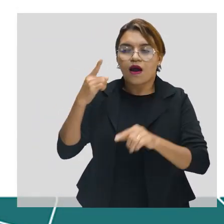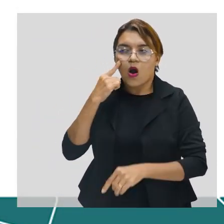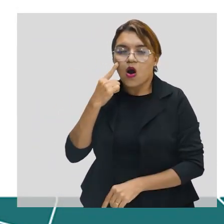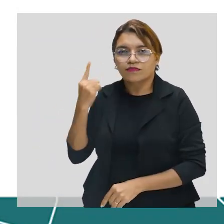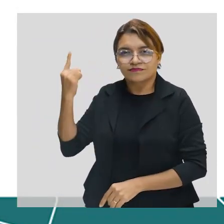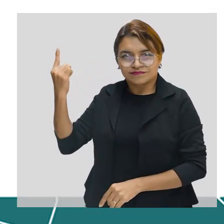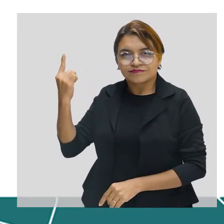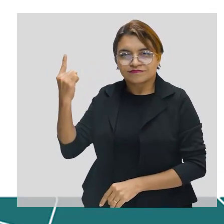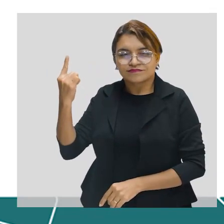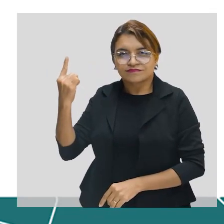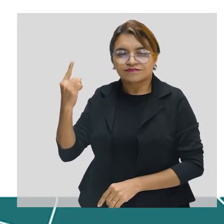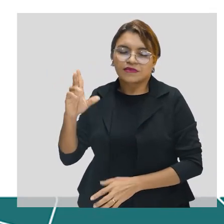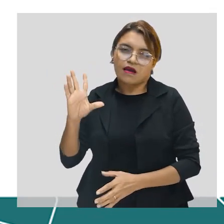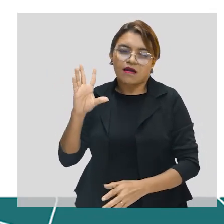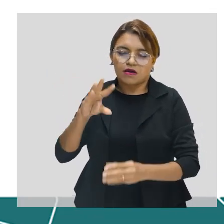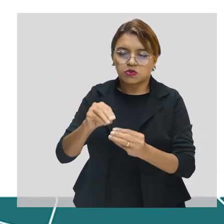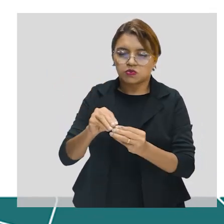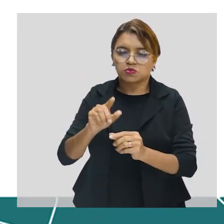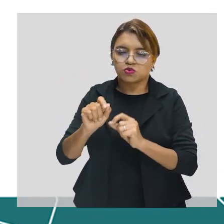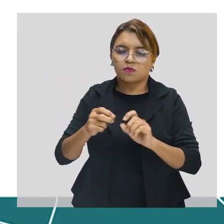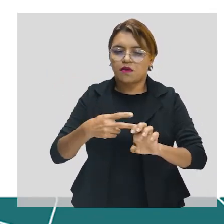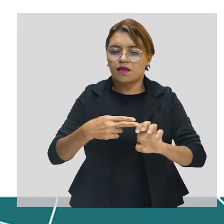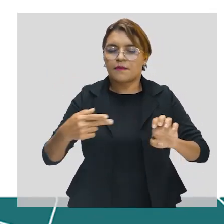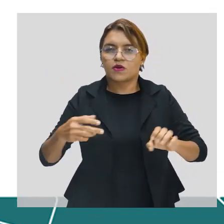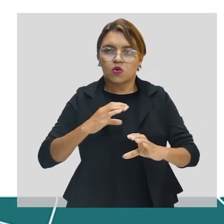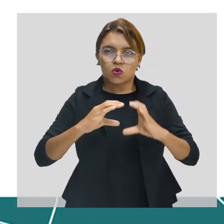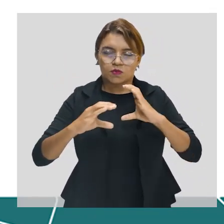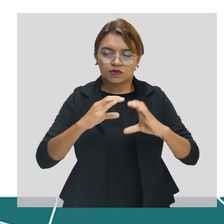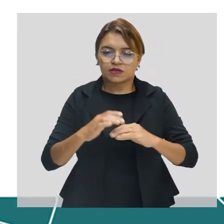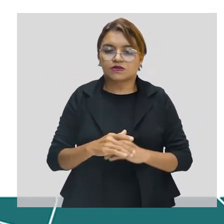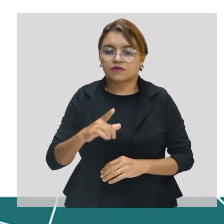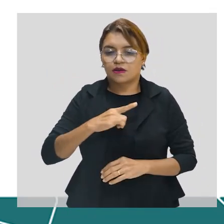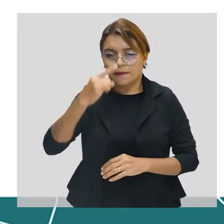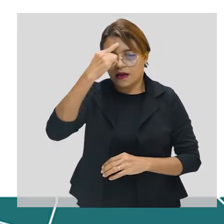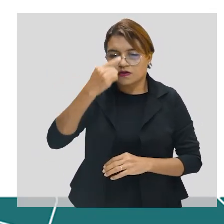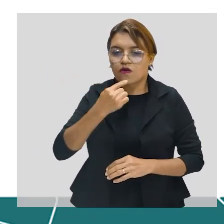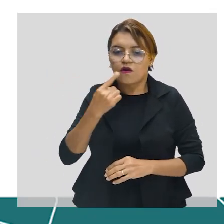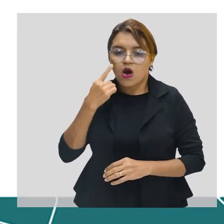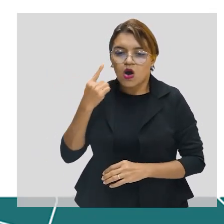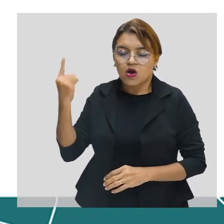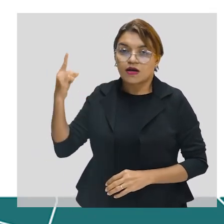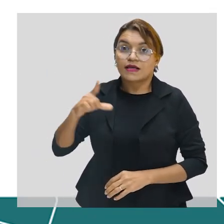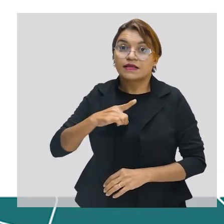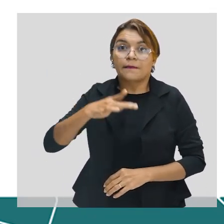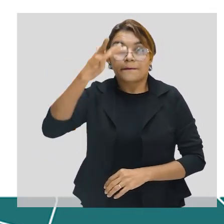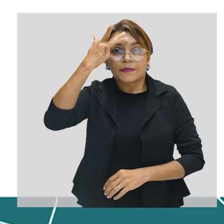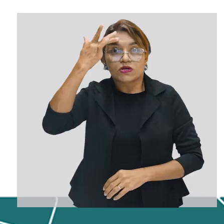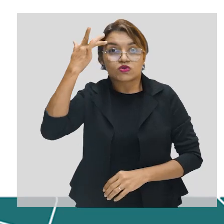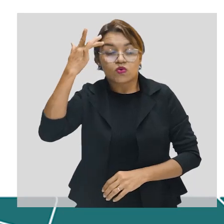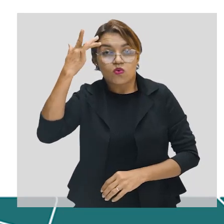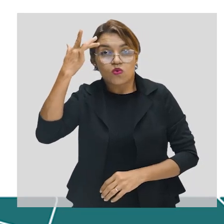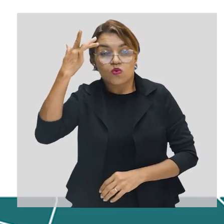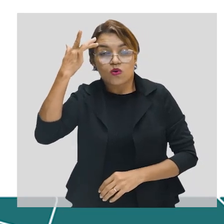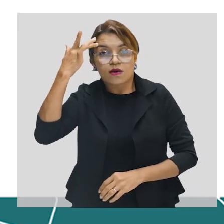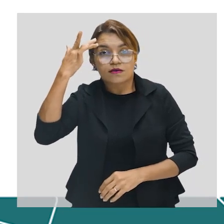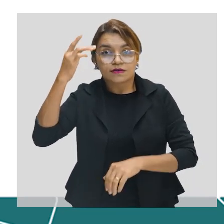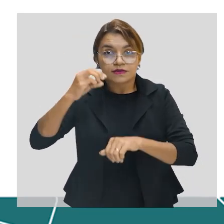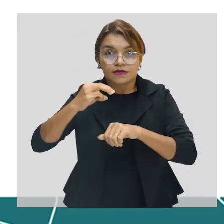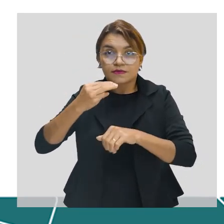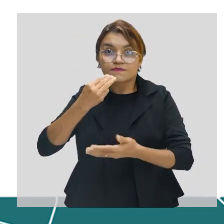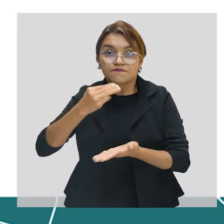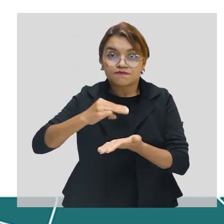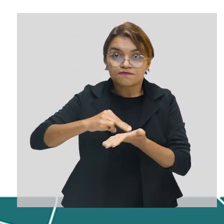esses elementos da comunicação. Observem que nós temos um emissor que vai mandar uma mensagem a quem?